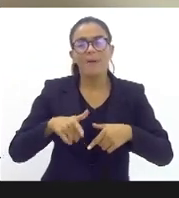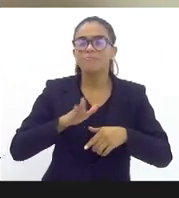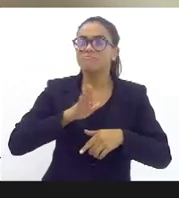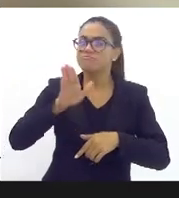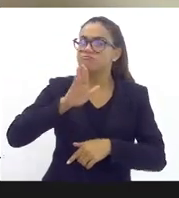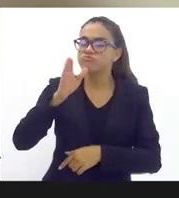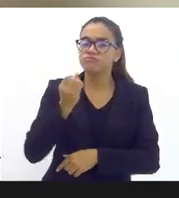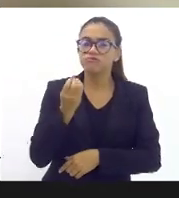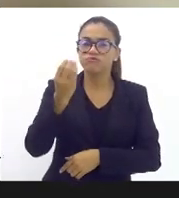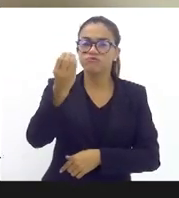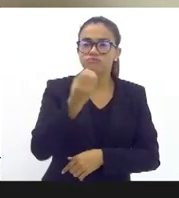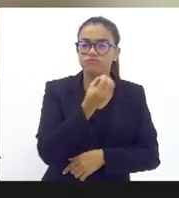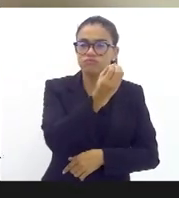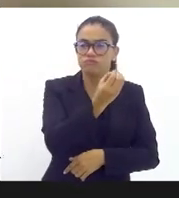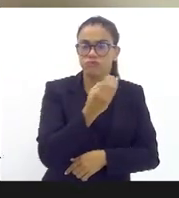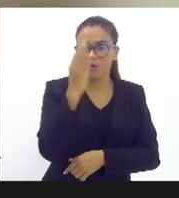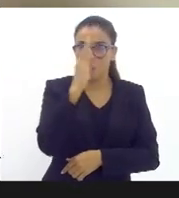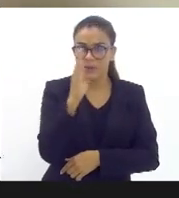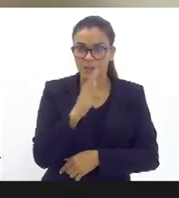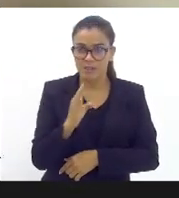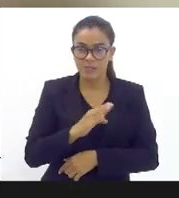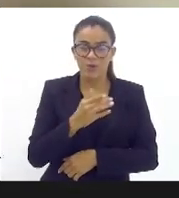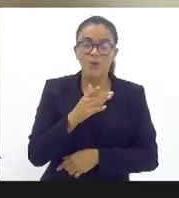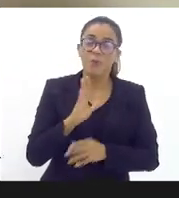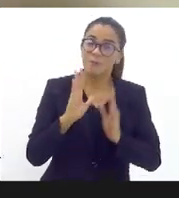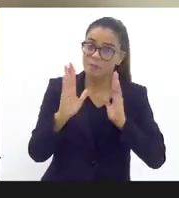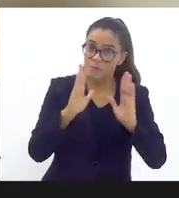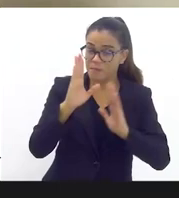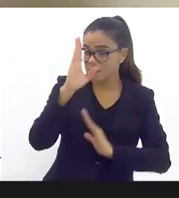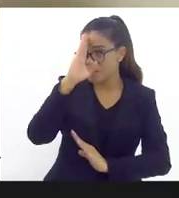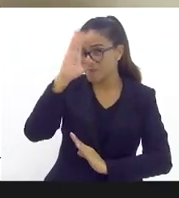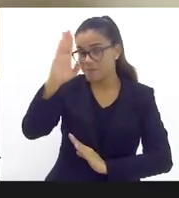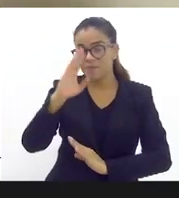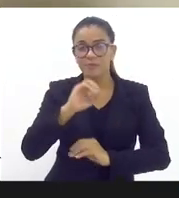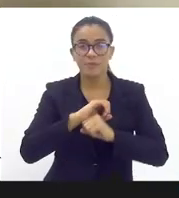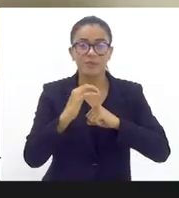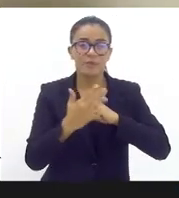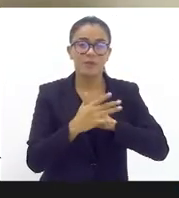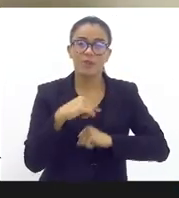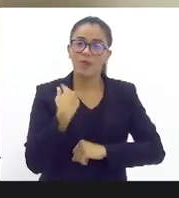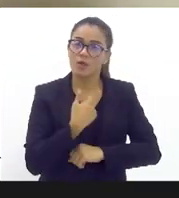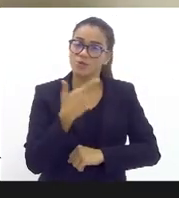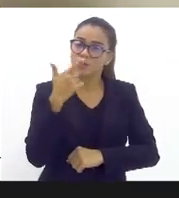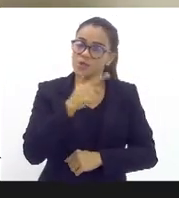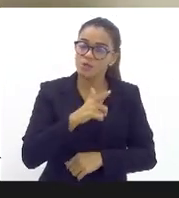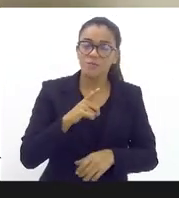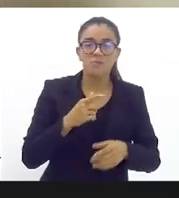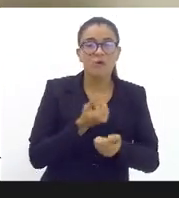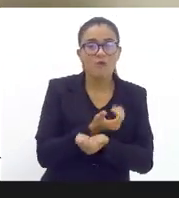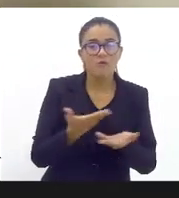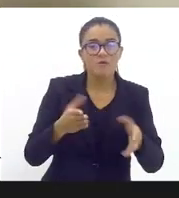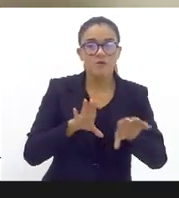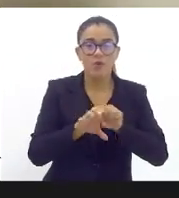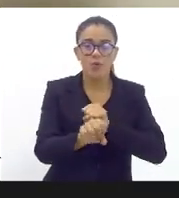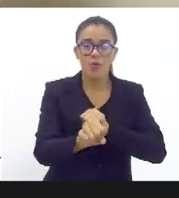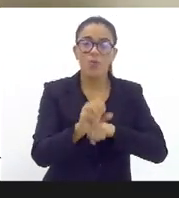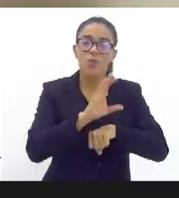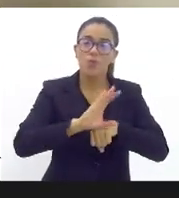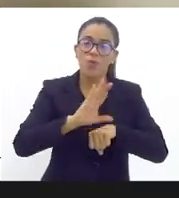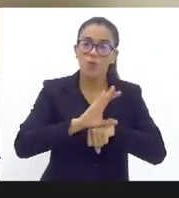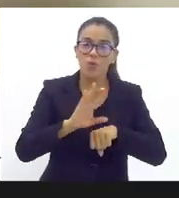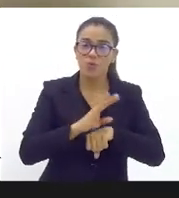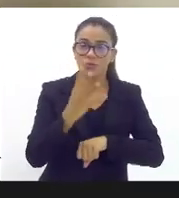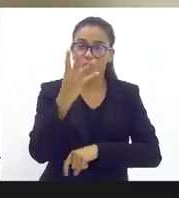todo, desde 2017. Inclusive, durante a pandemia, nós conseguimos fazer um curso estendido de 4 meses, porque é sempre dado